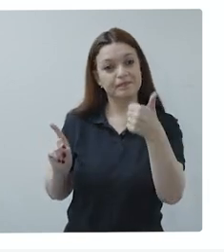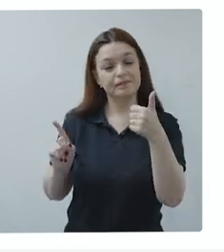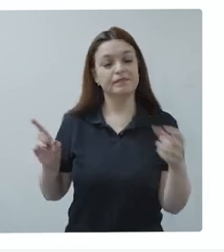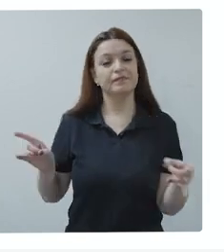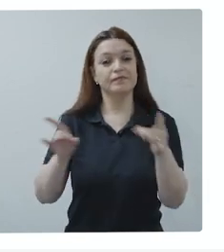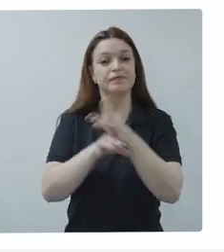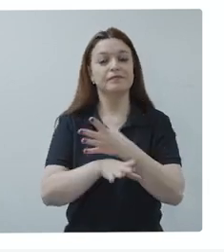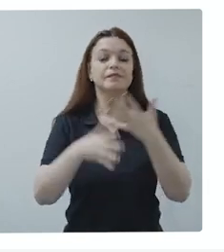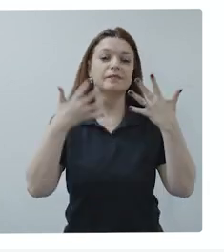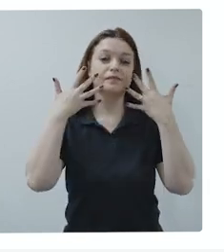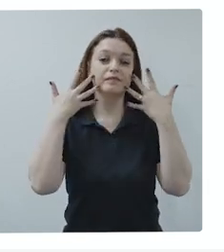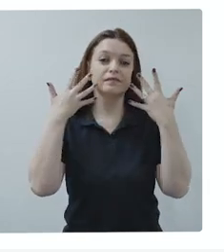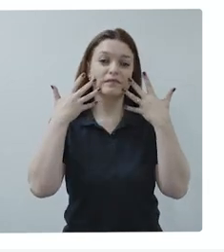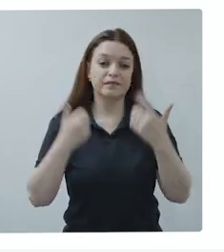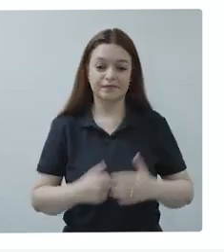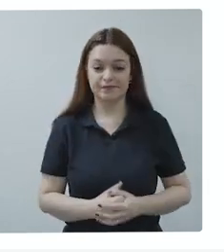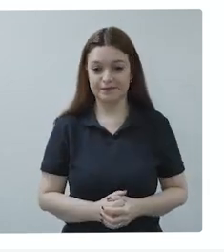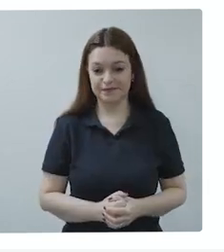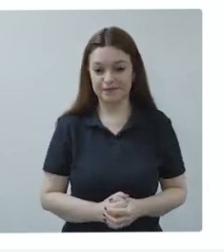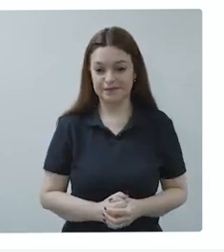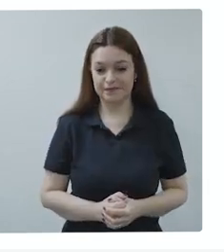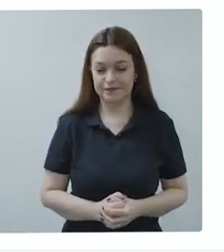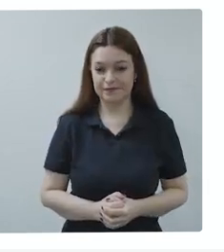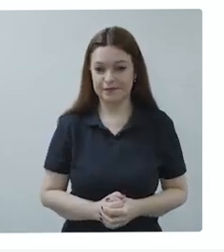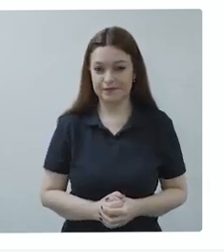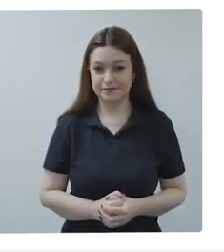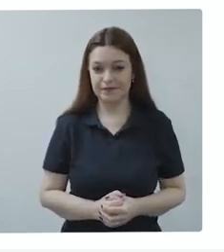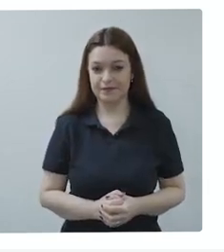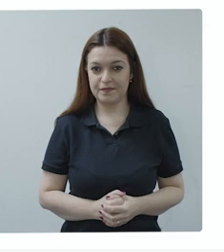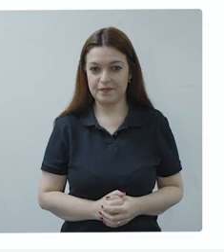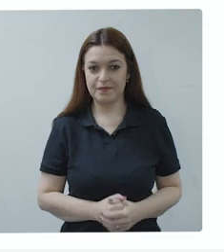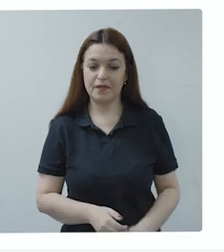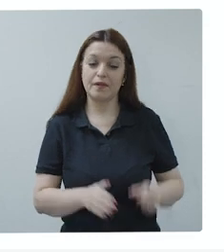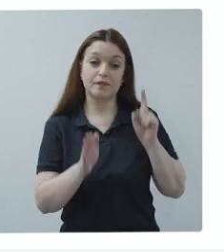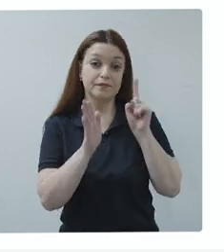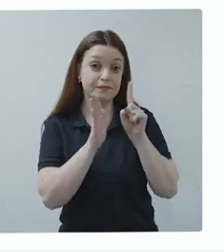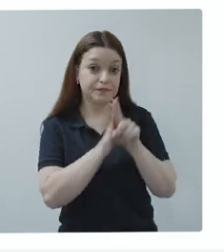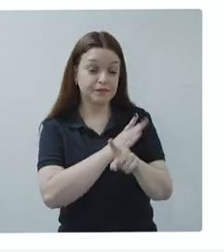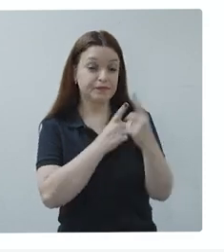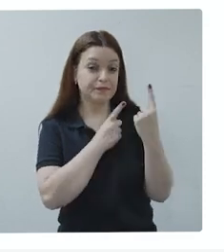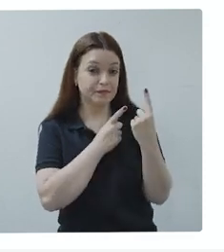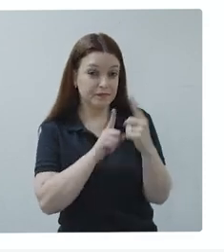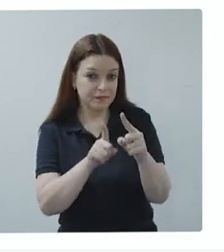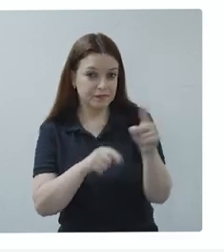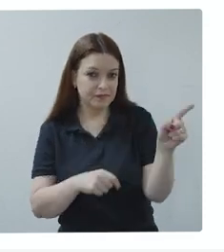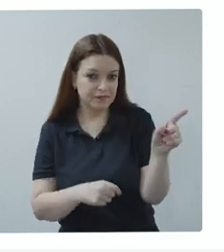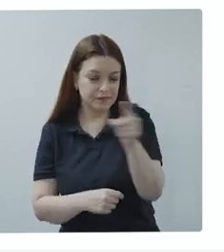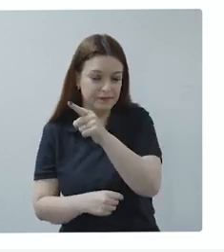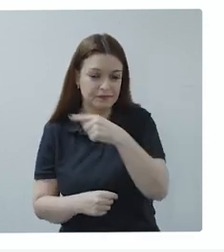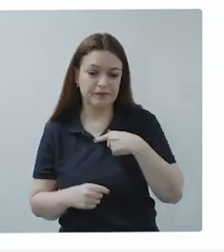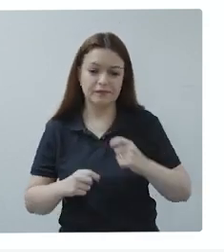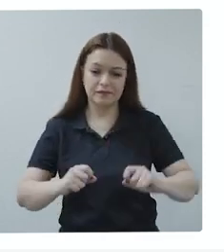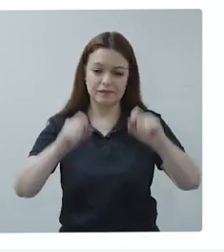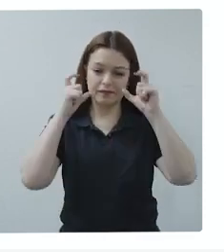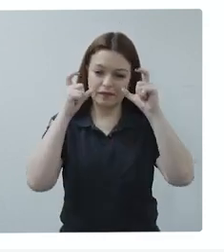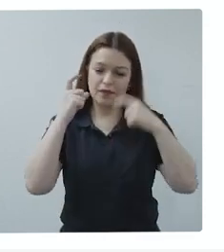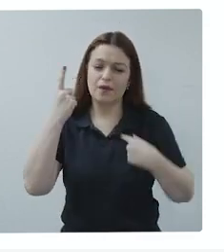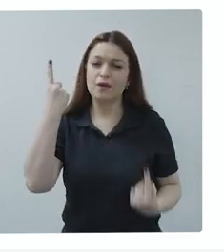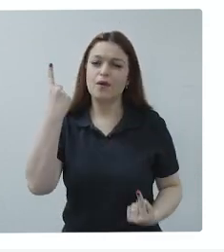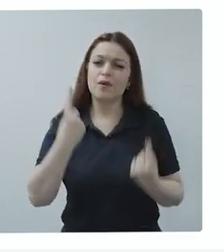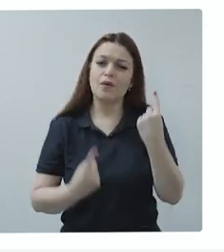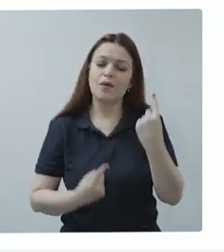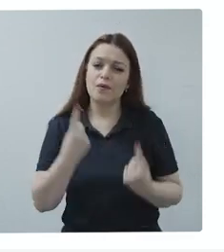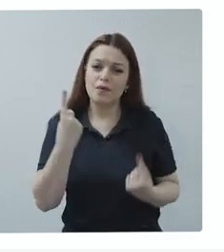formar o gatinho. Agora, próximo desafio. Preste bastante atenção. Qual gato está